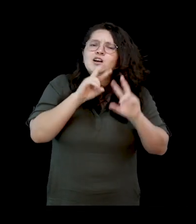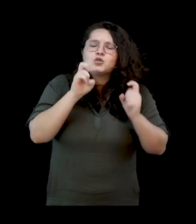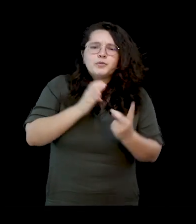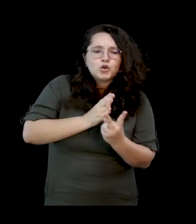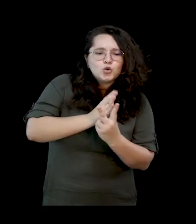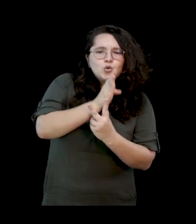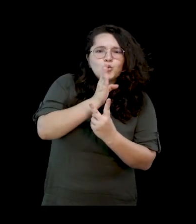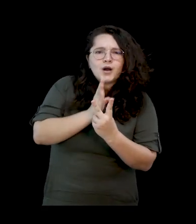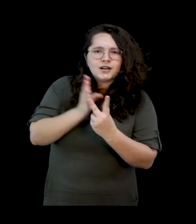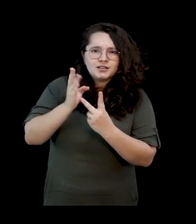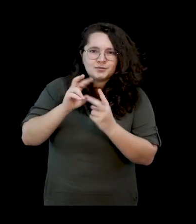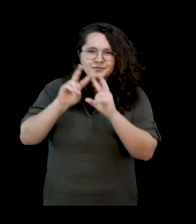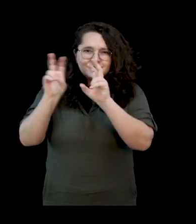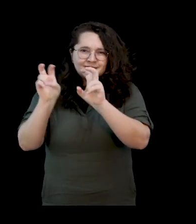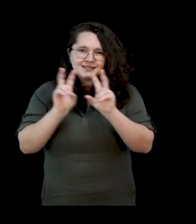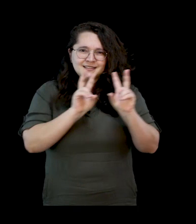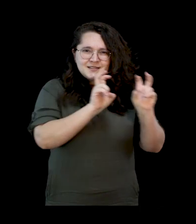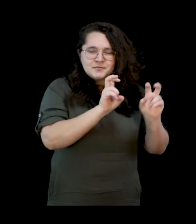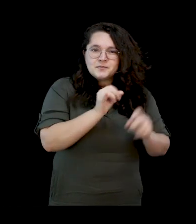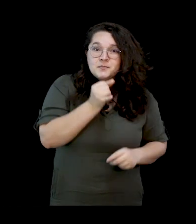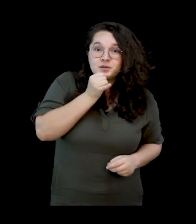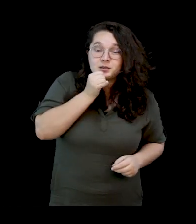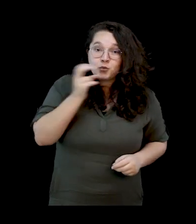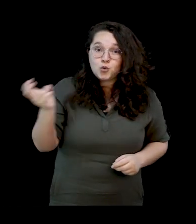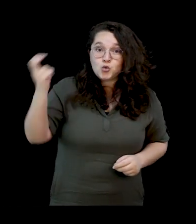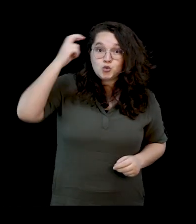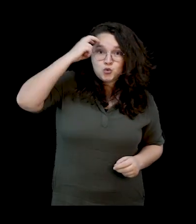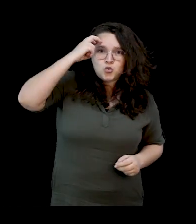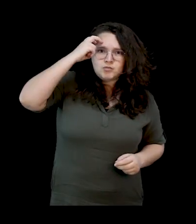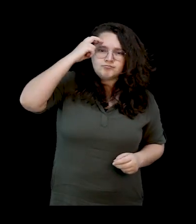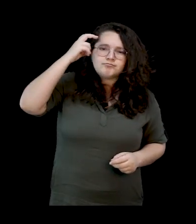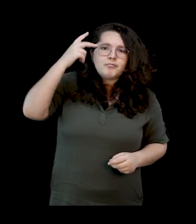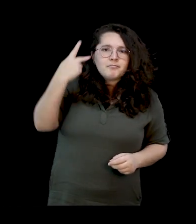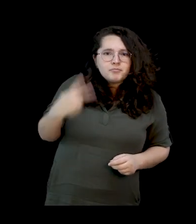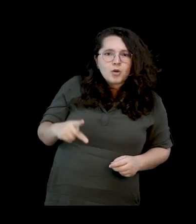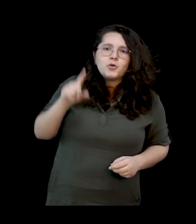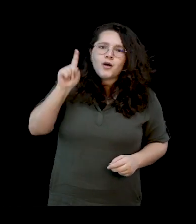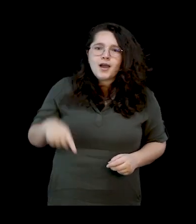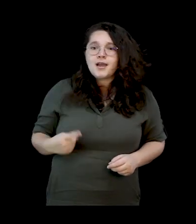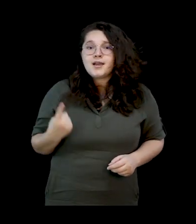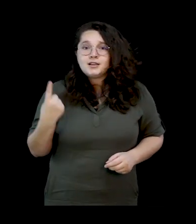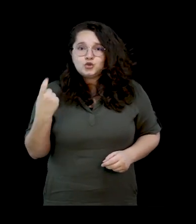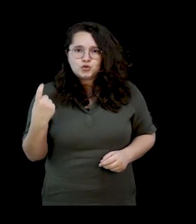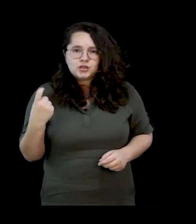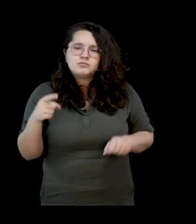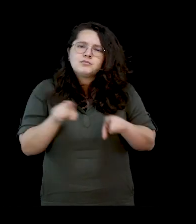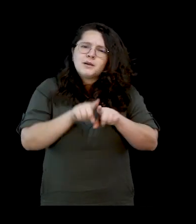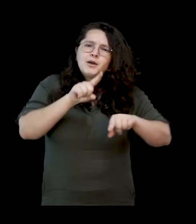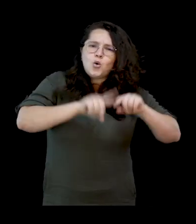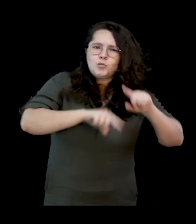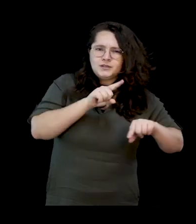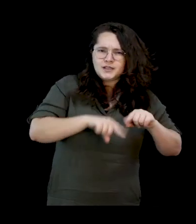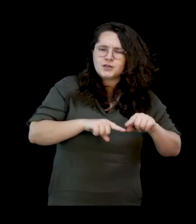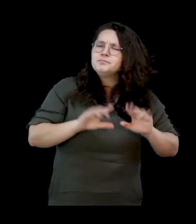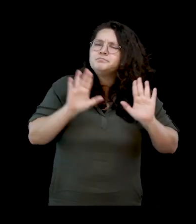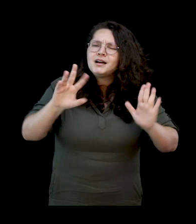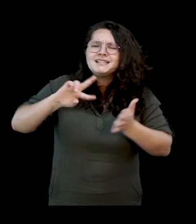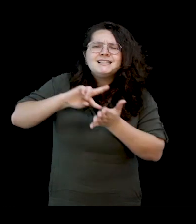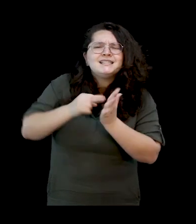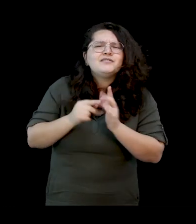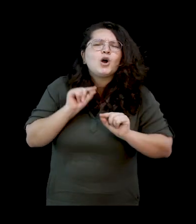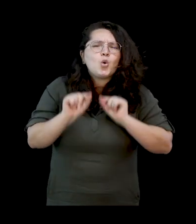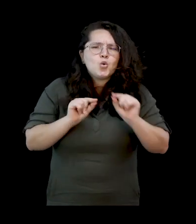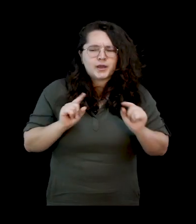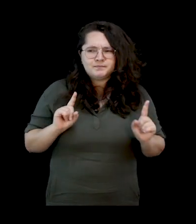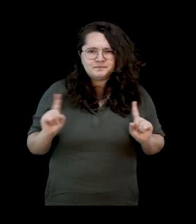tenta explicar a questão da cultura como um dualismo entre sujeito e objeto. O que significa isso?